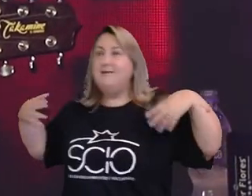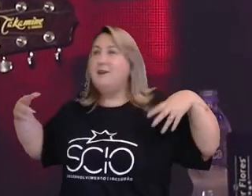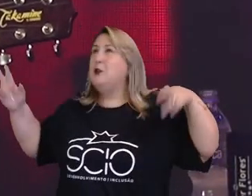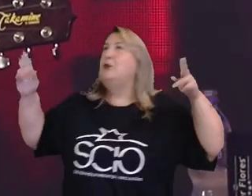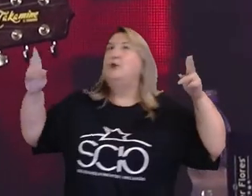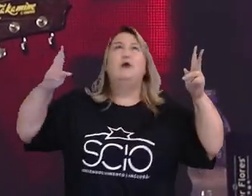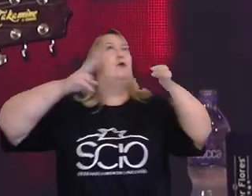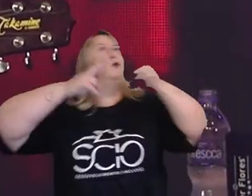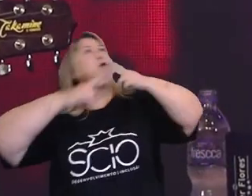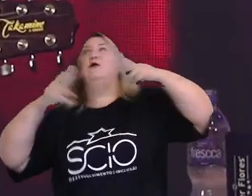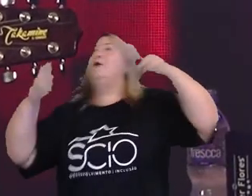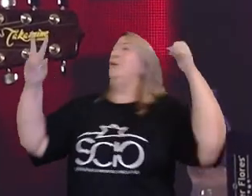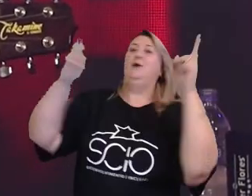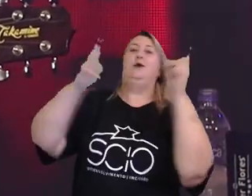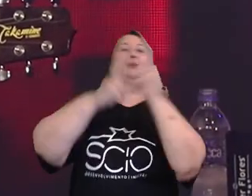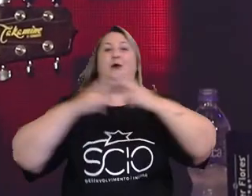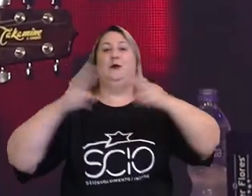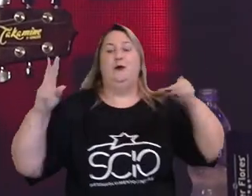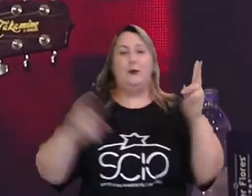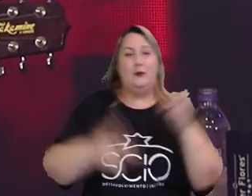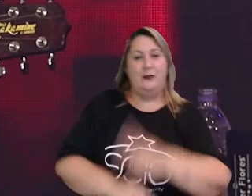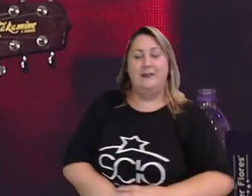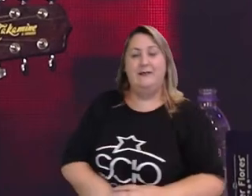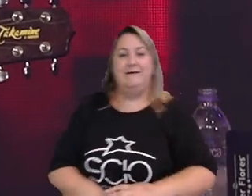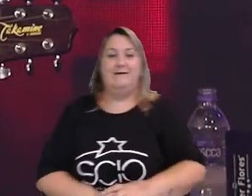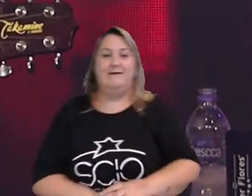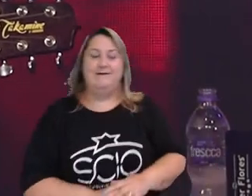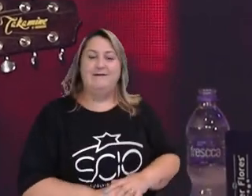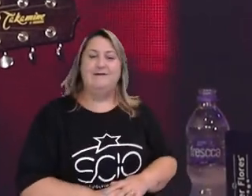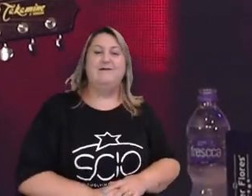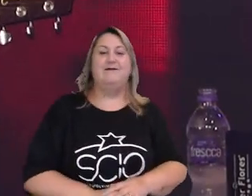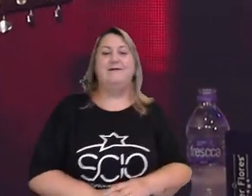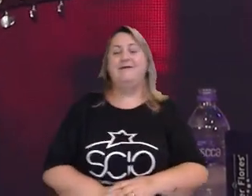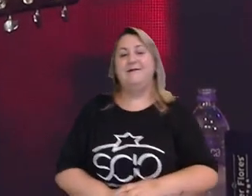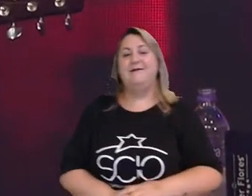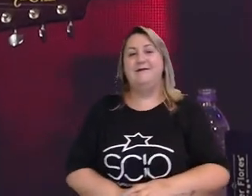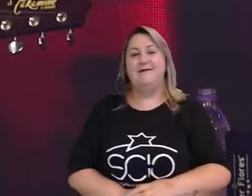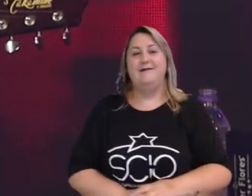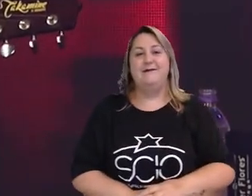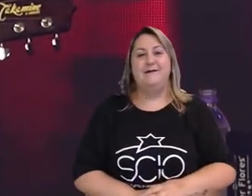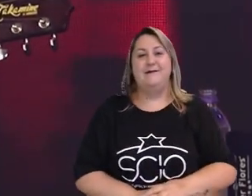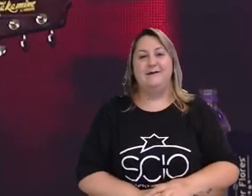Cabelos compridos a rolar no vento.